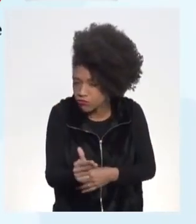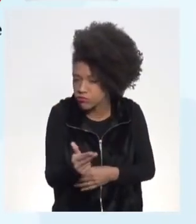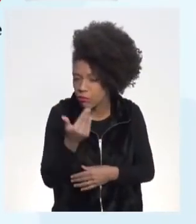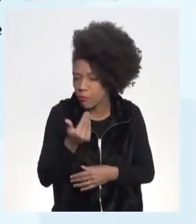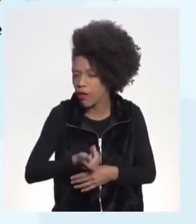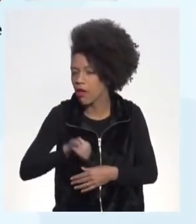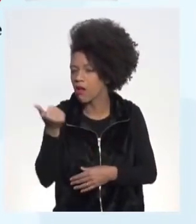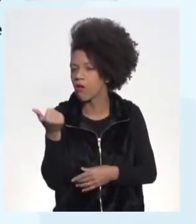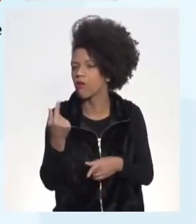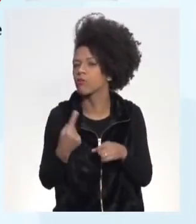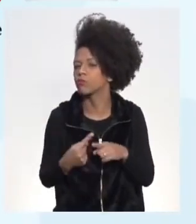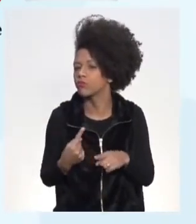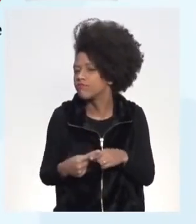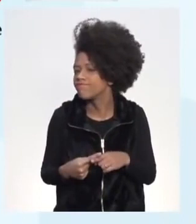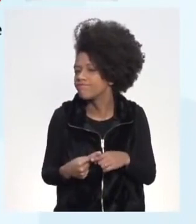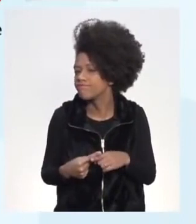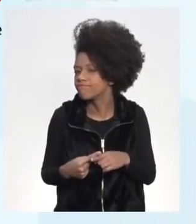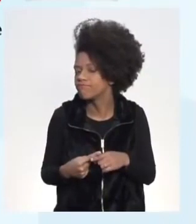quê?